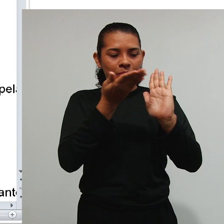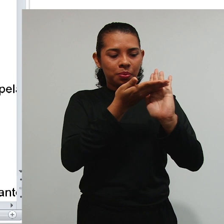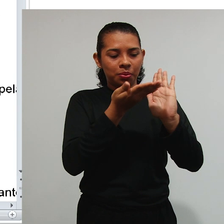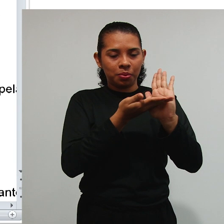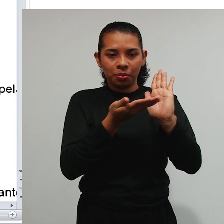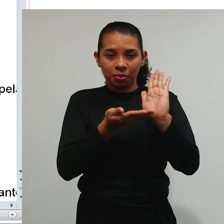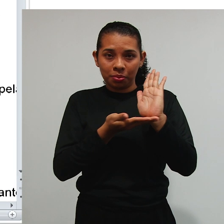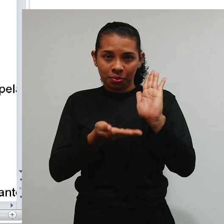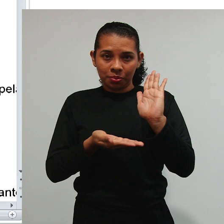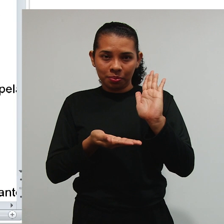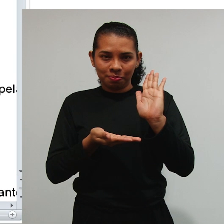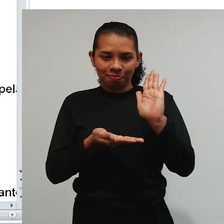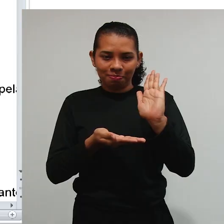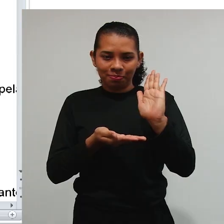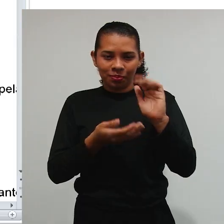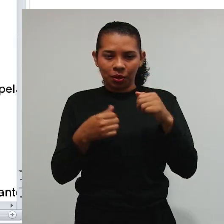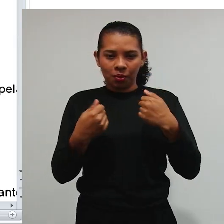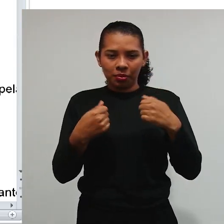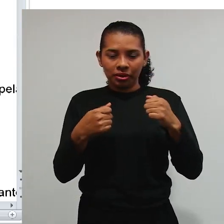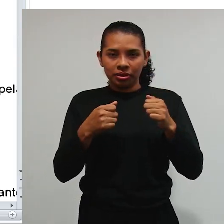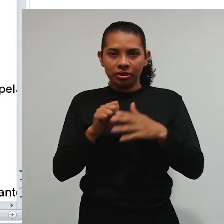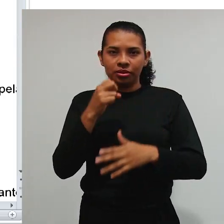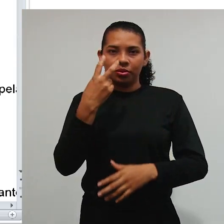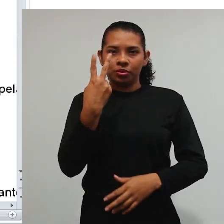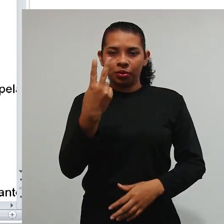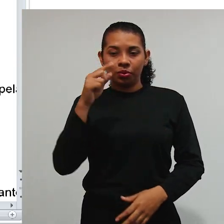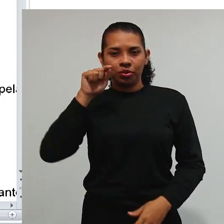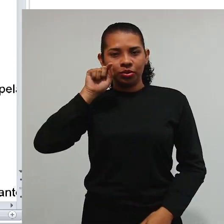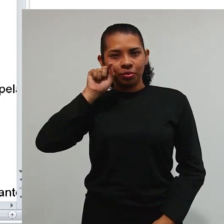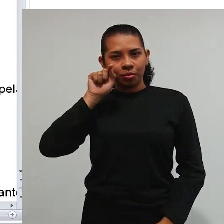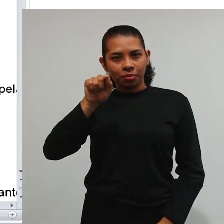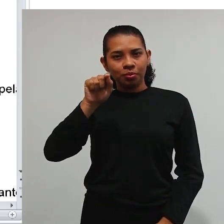eu faço? Vou fazer aqui, ó. 2.1,